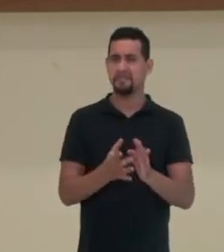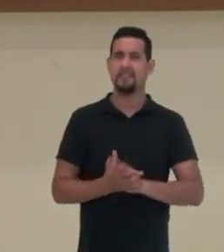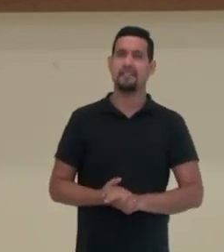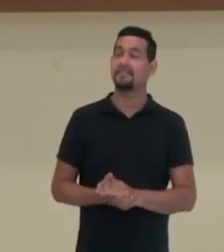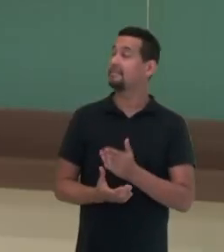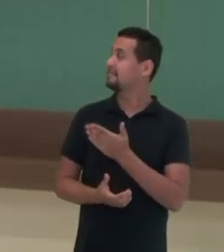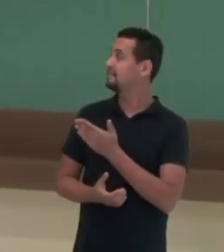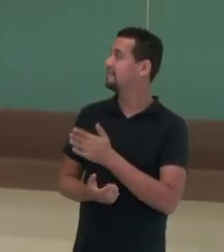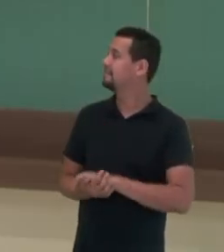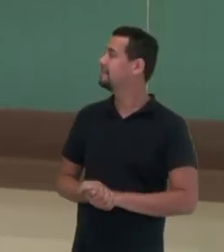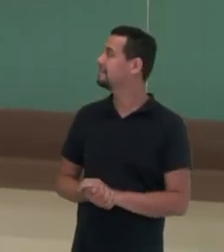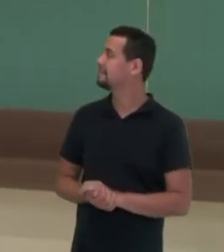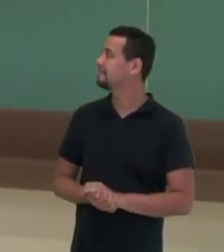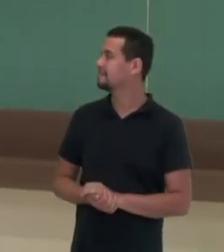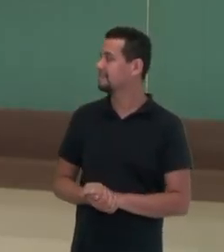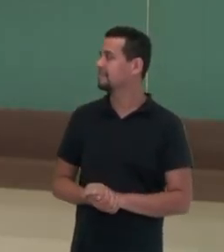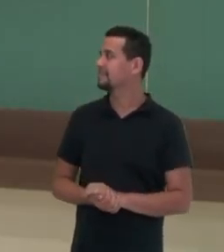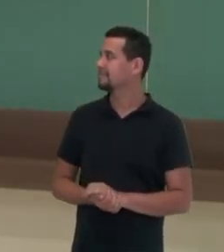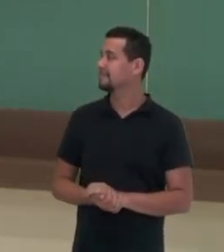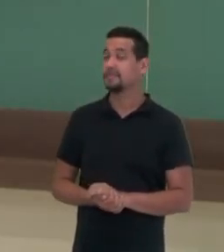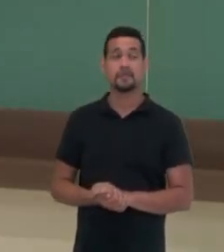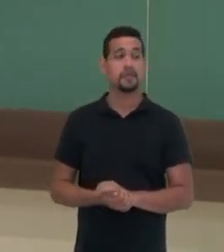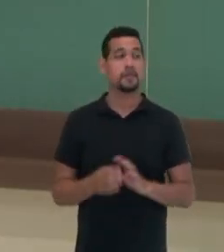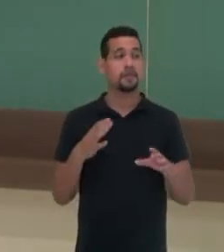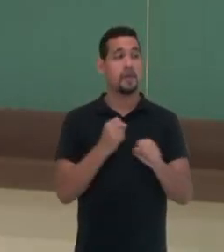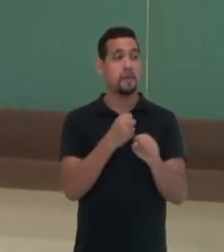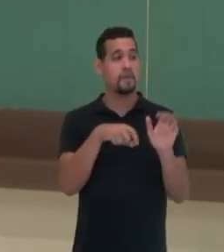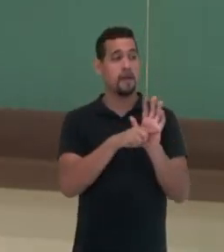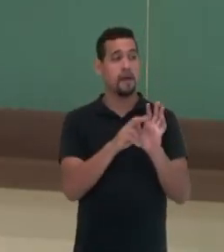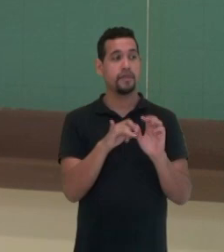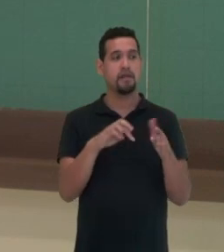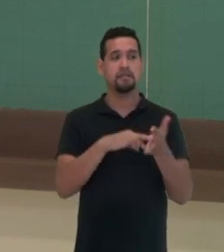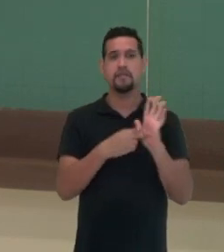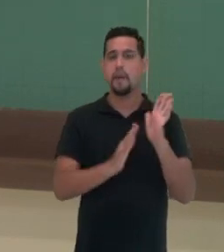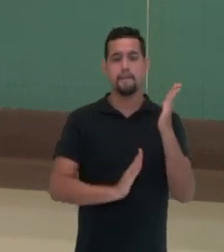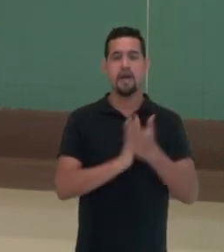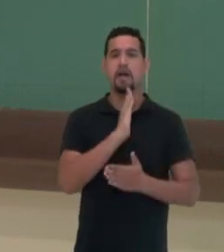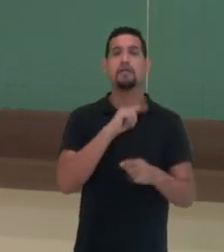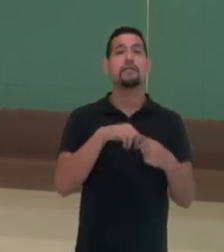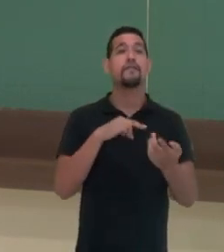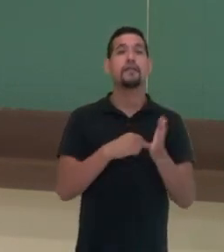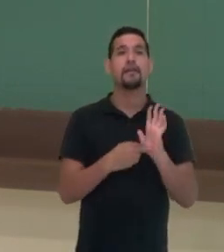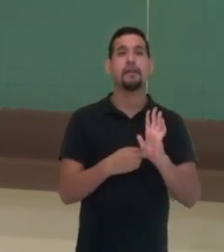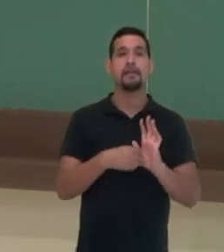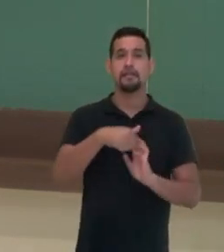lá, ó. O montante menos a capital é o que passou, né? Então nesse caso, R$